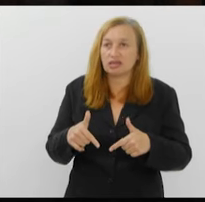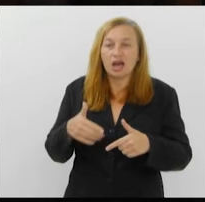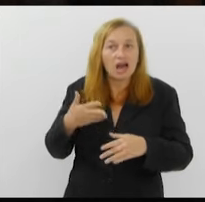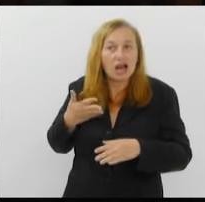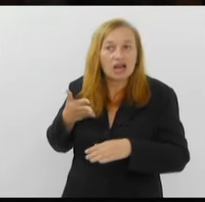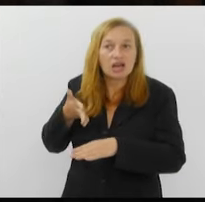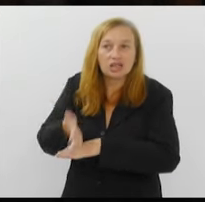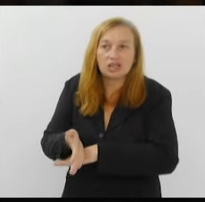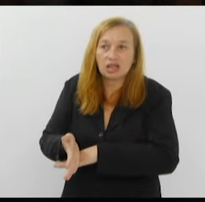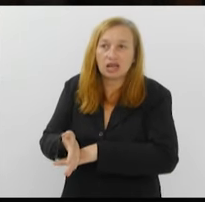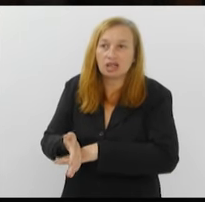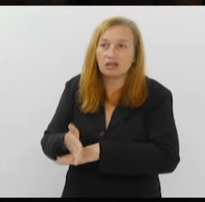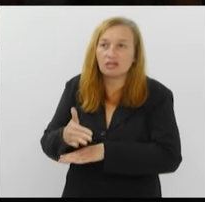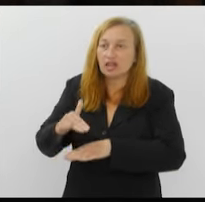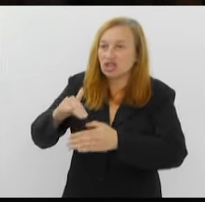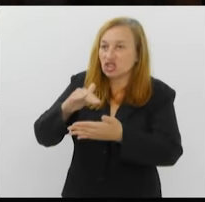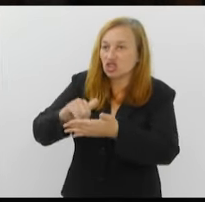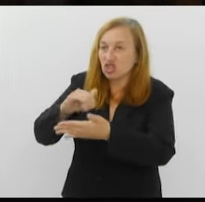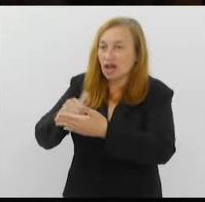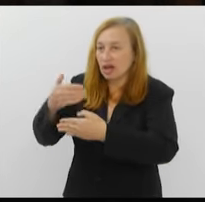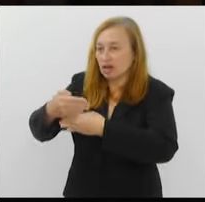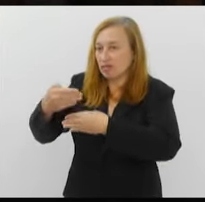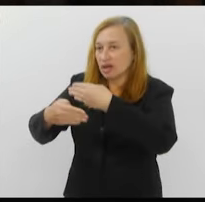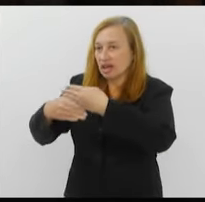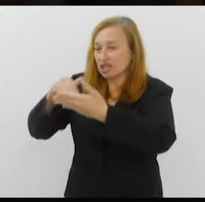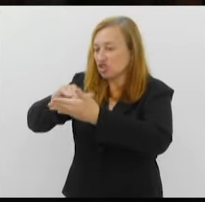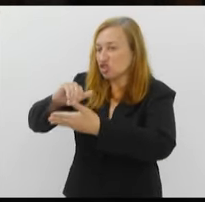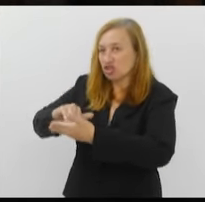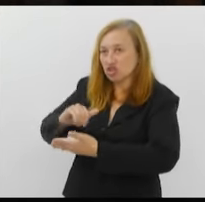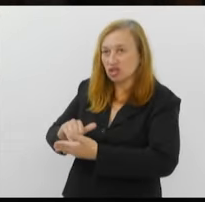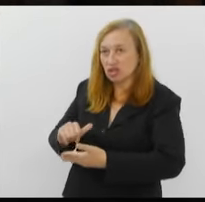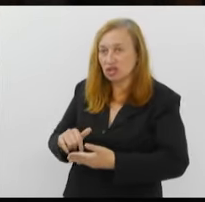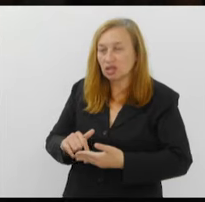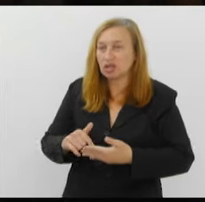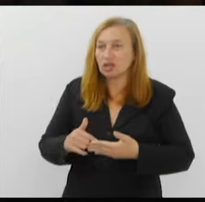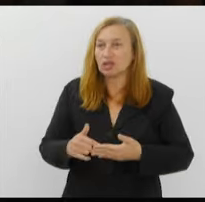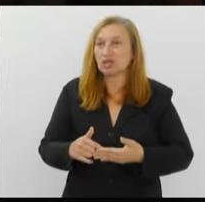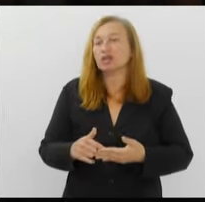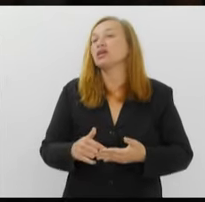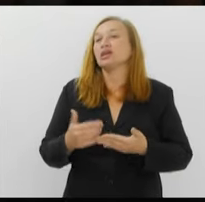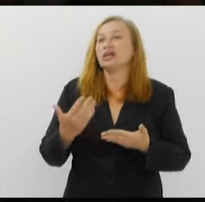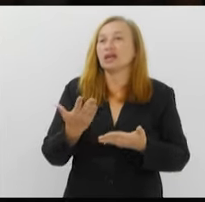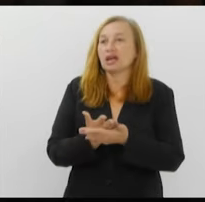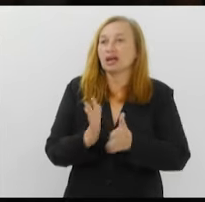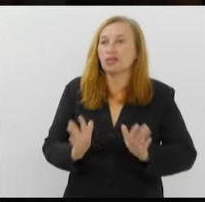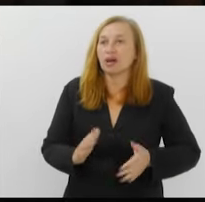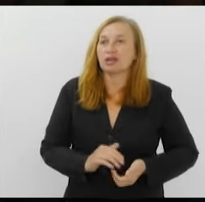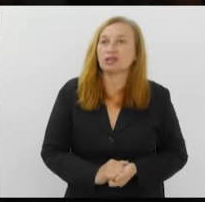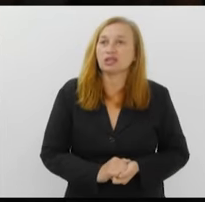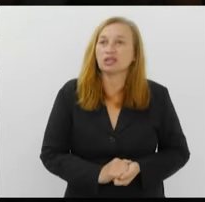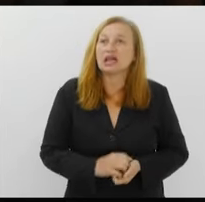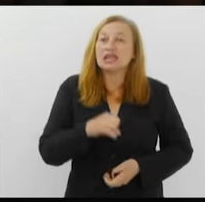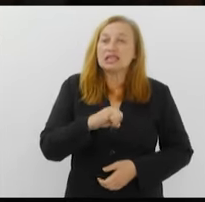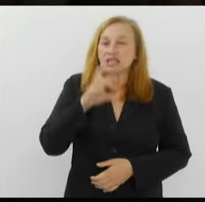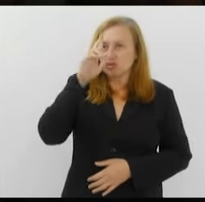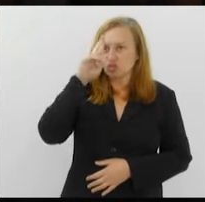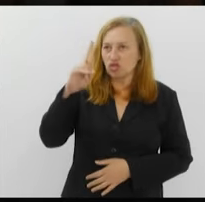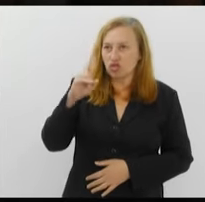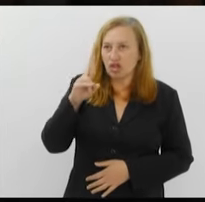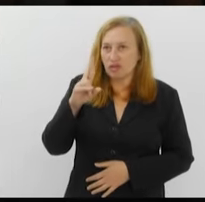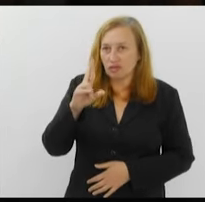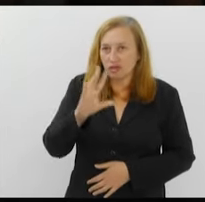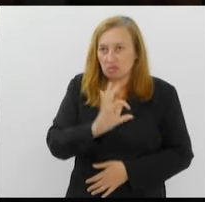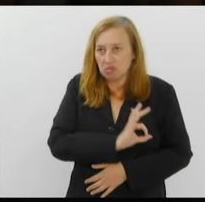tirar todas as barricadas e entregar ele para que conserve sem barricada. Se o comandante